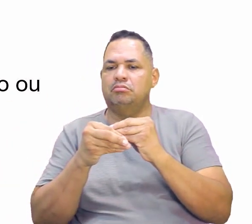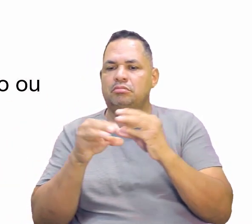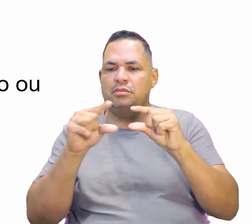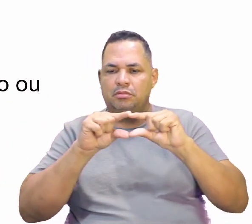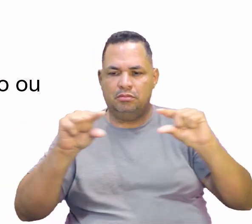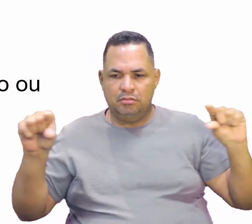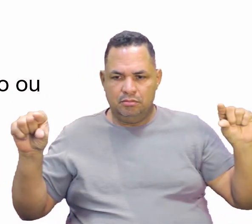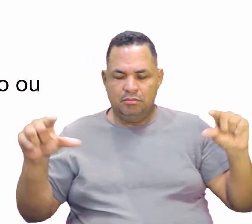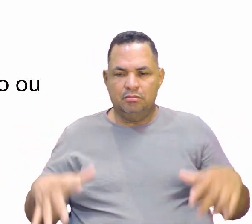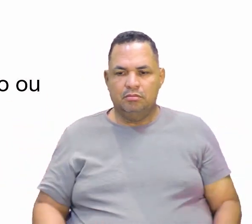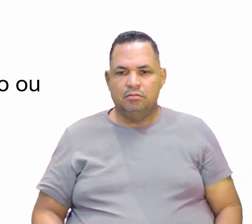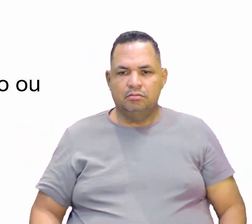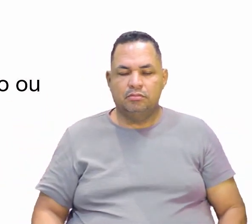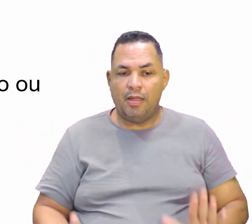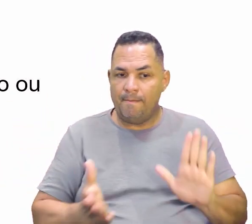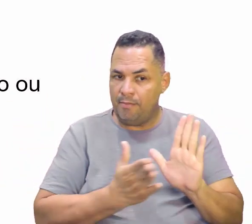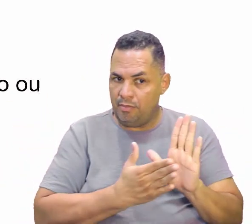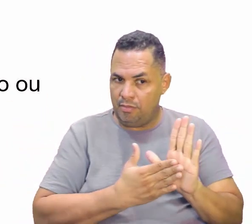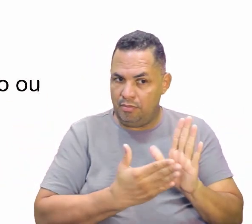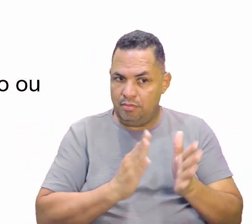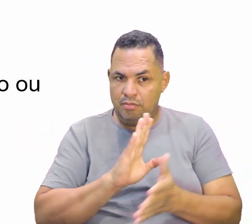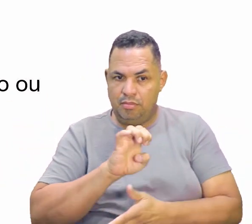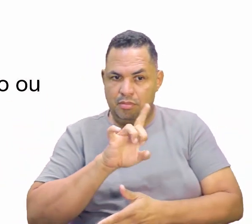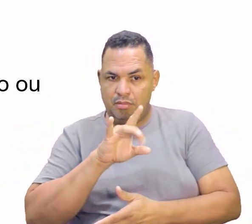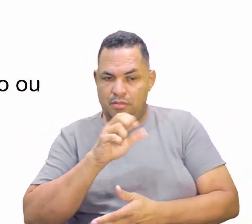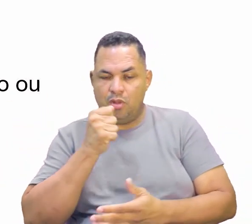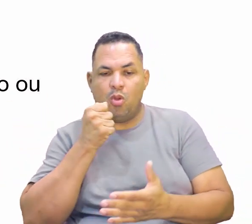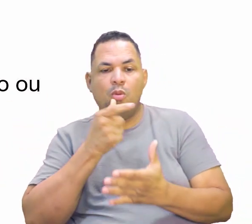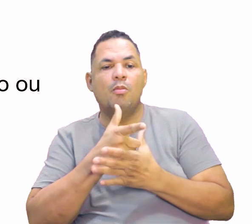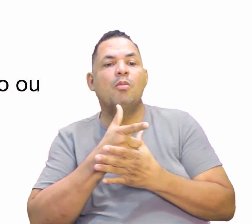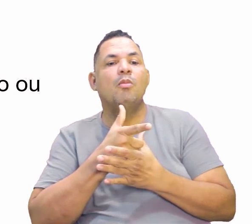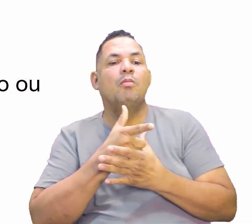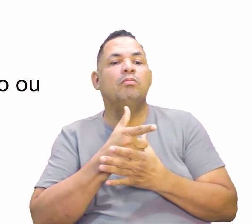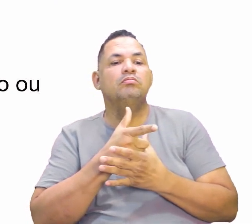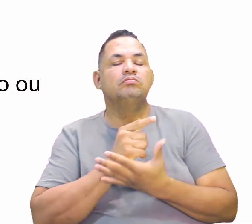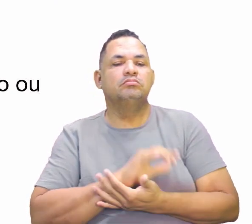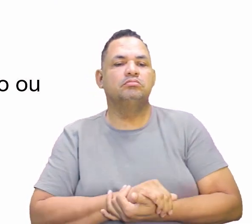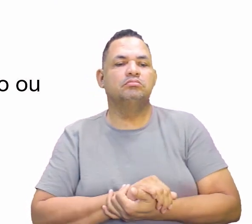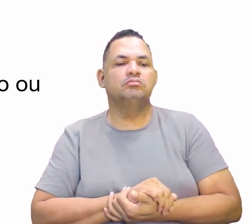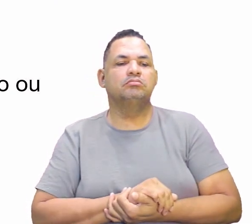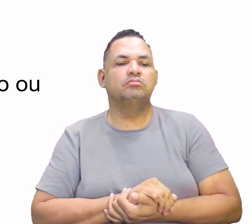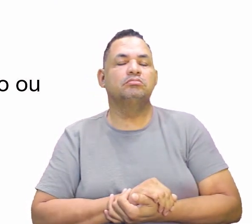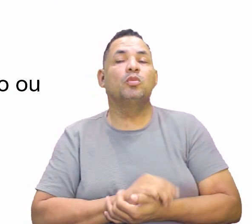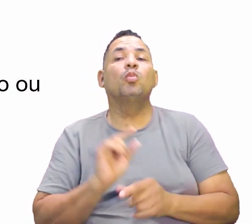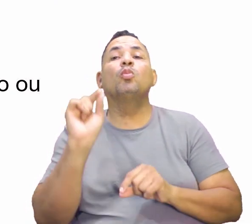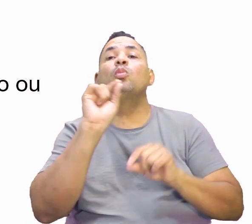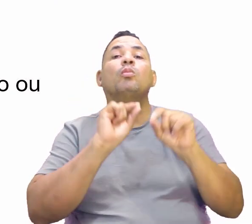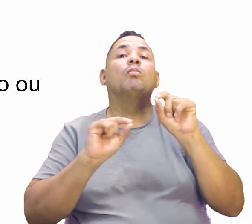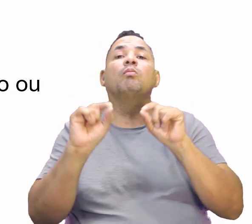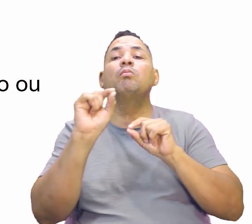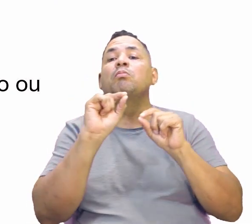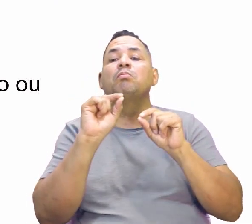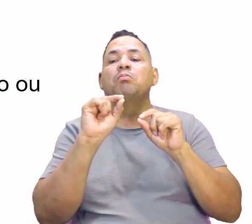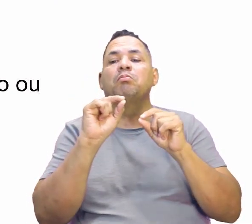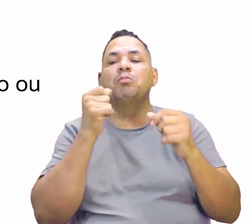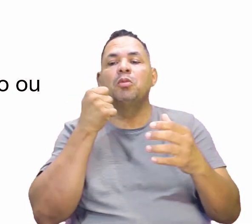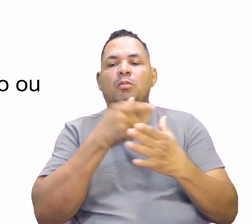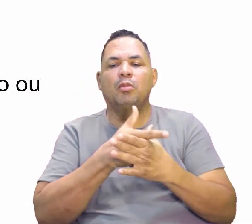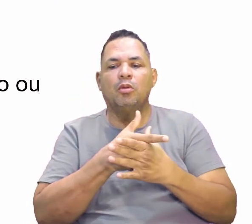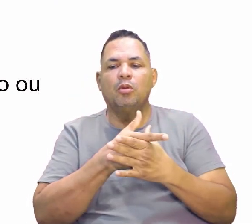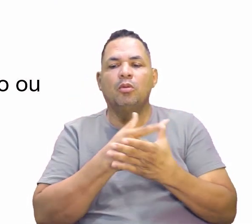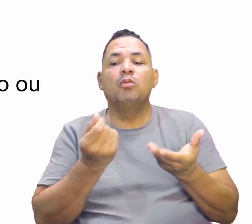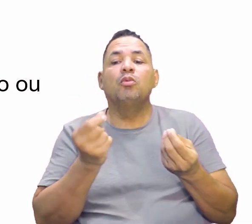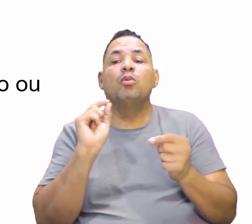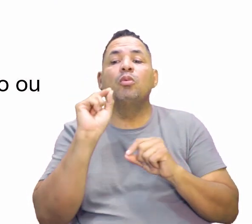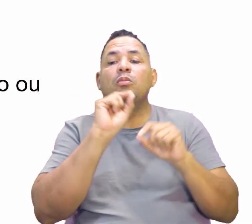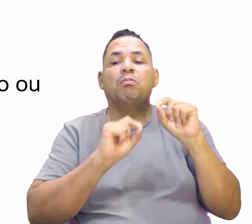complemento. Vamos provar isso aqui. Angélica comprou. Se eu paro aqui, Angélica comprou, ficou